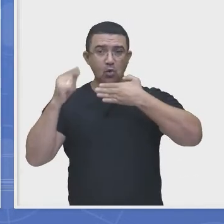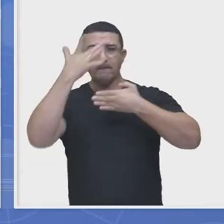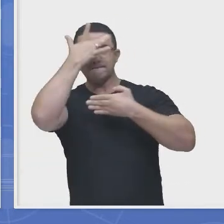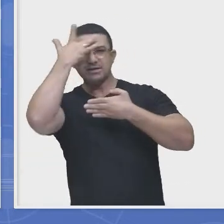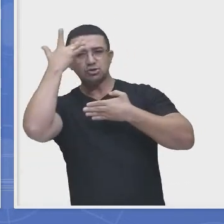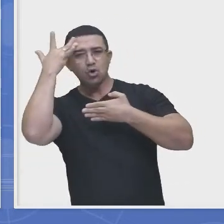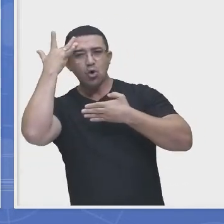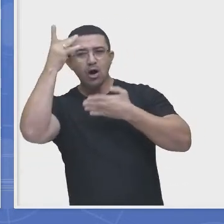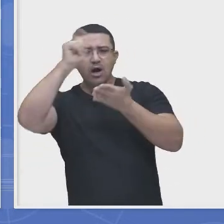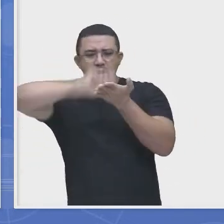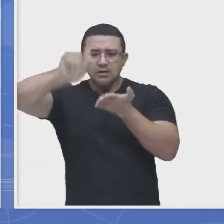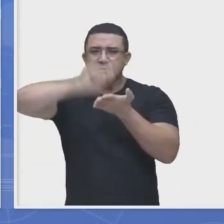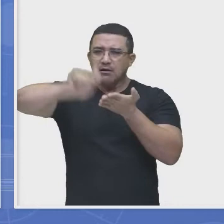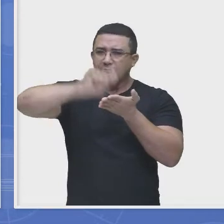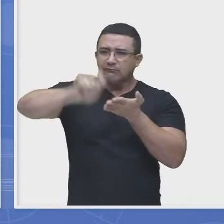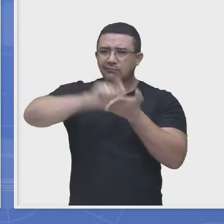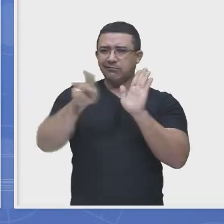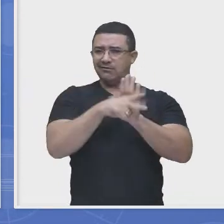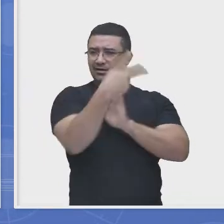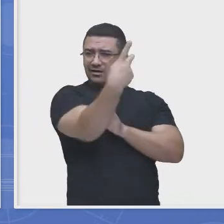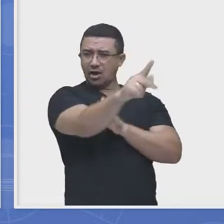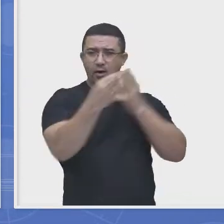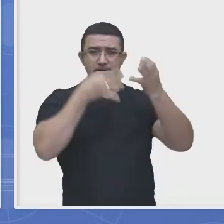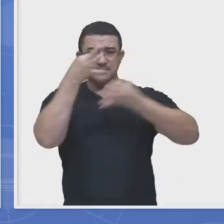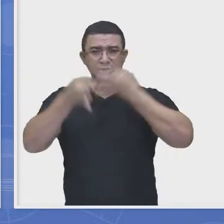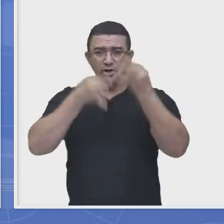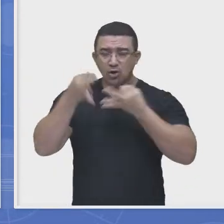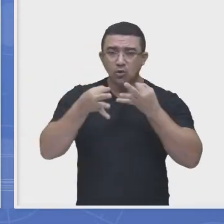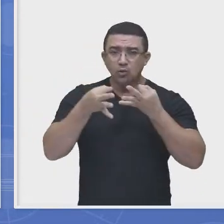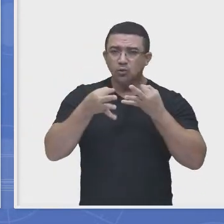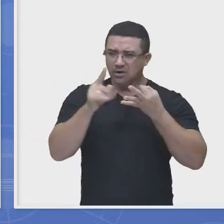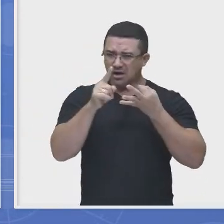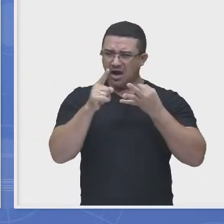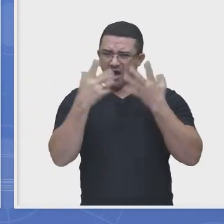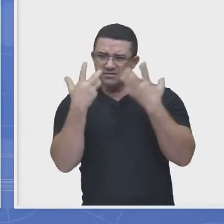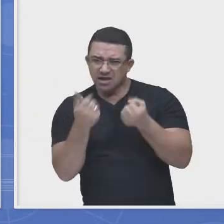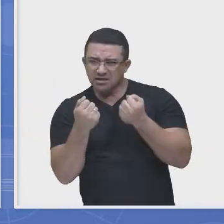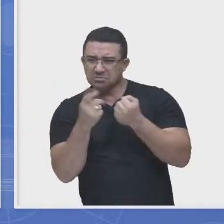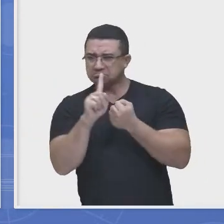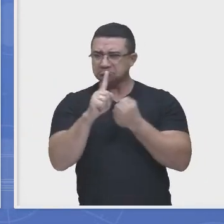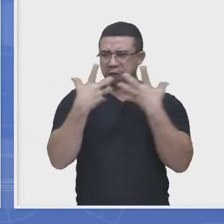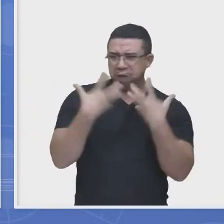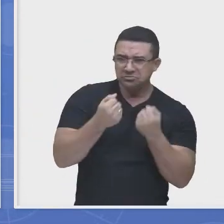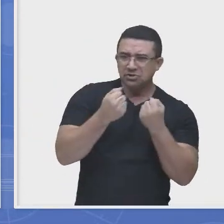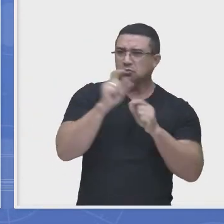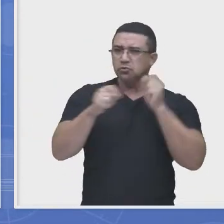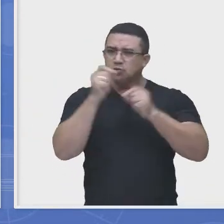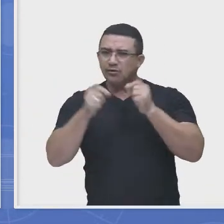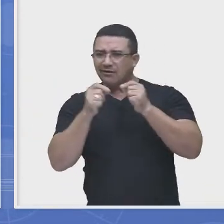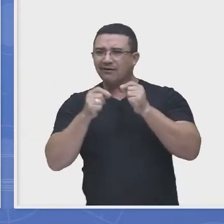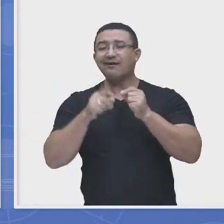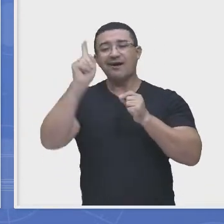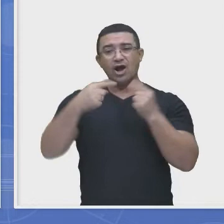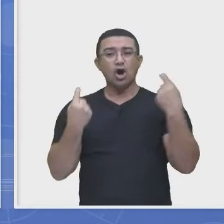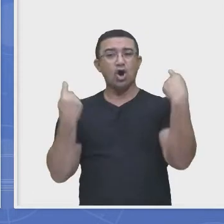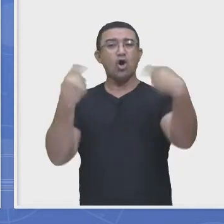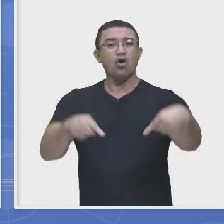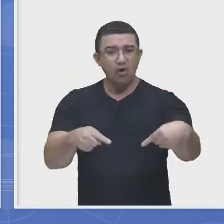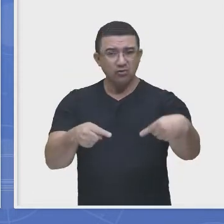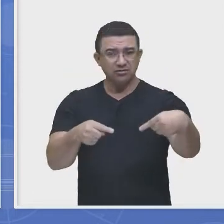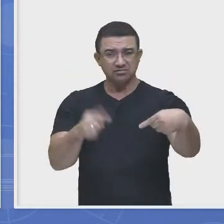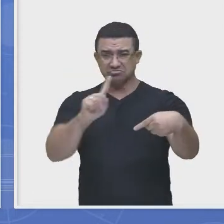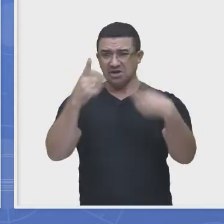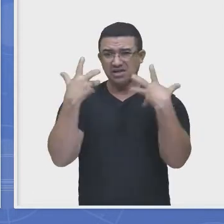ela se posiciona o quê? A favor ou contra deste ato? Ela é contra. até mesmo porque ela